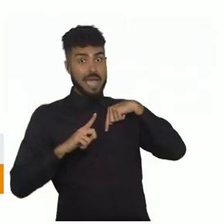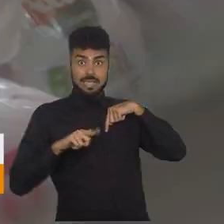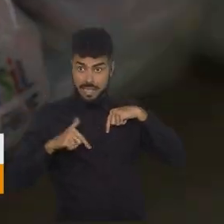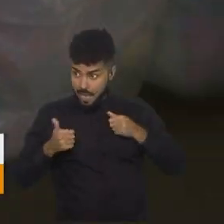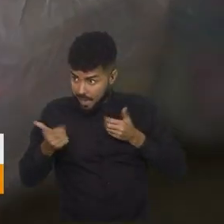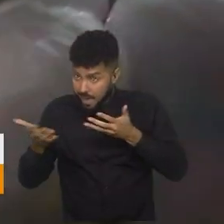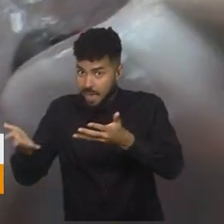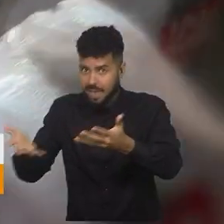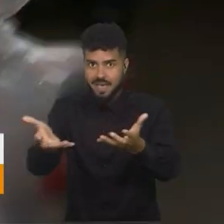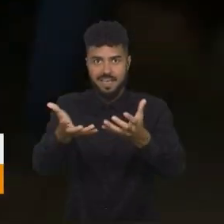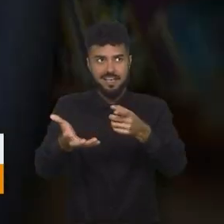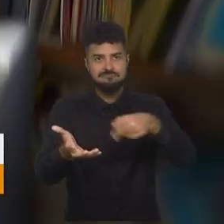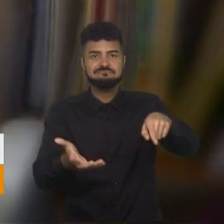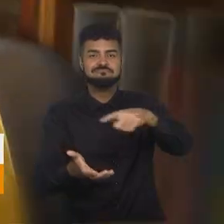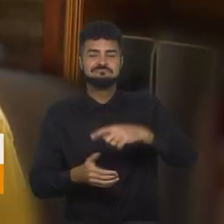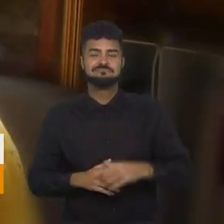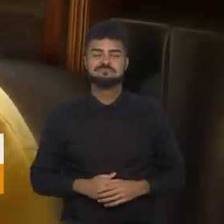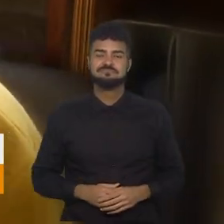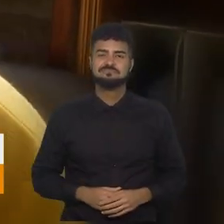Né?